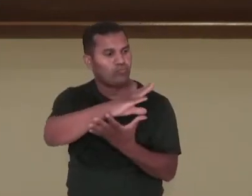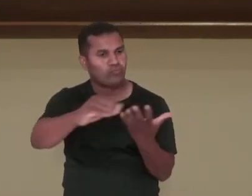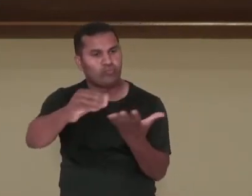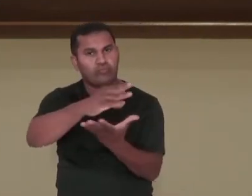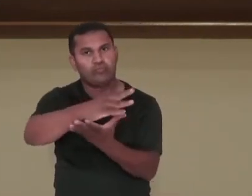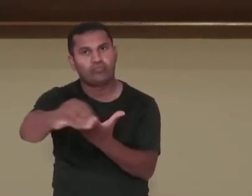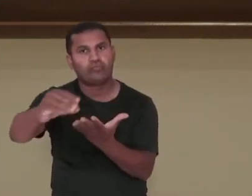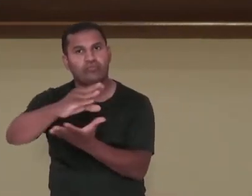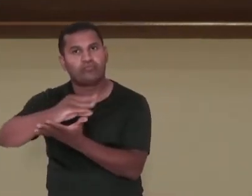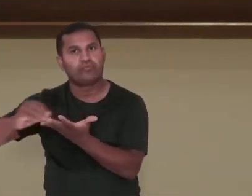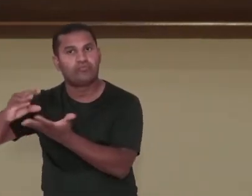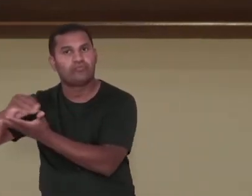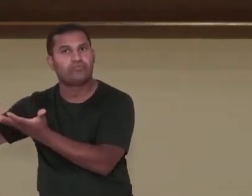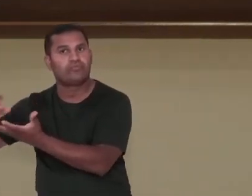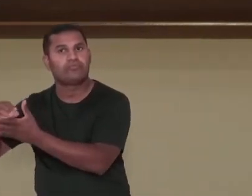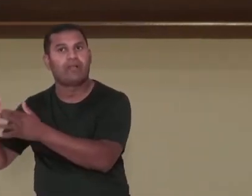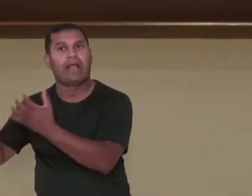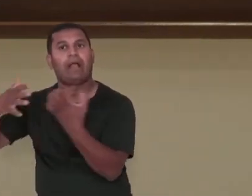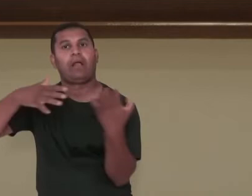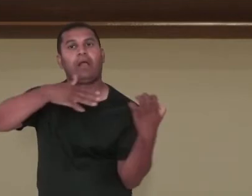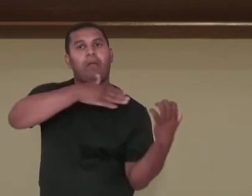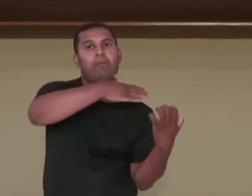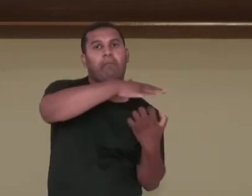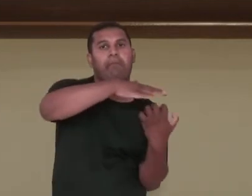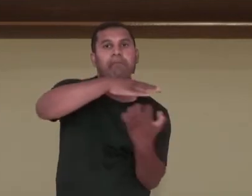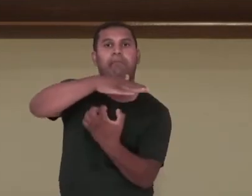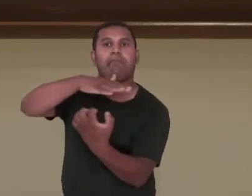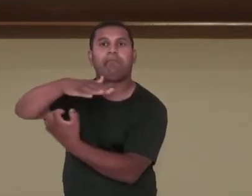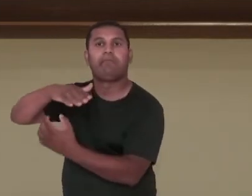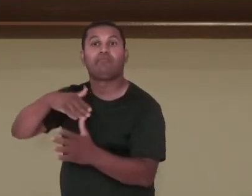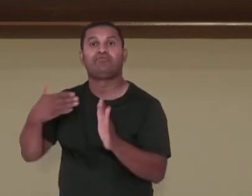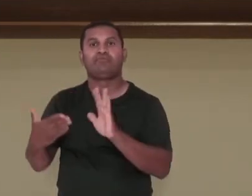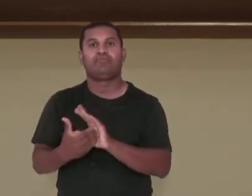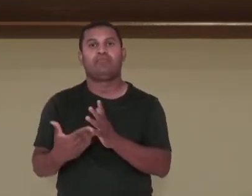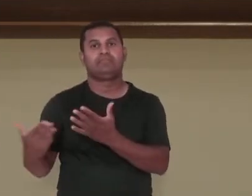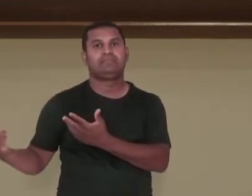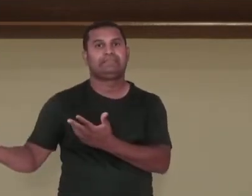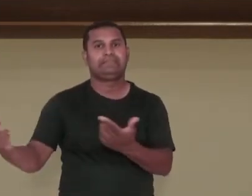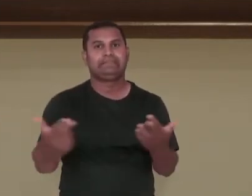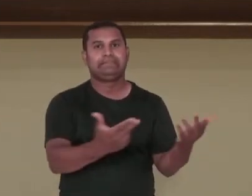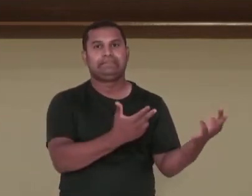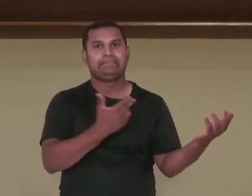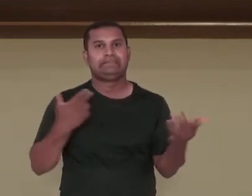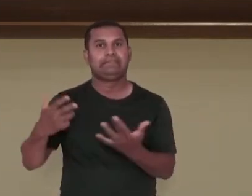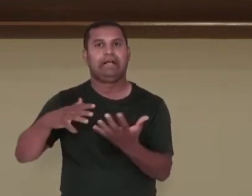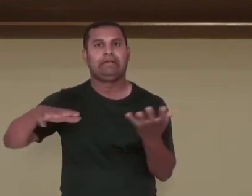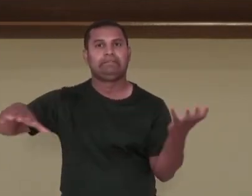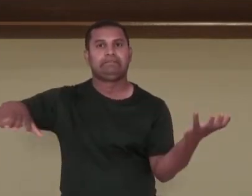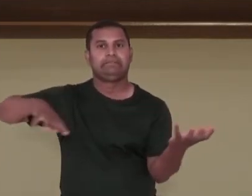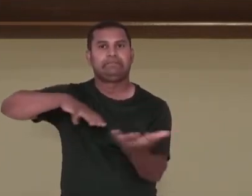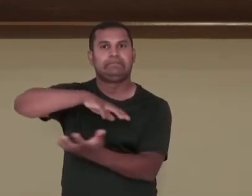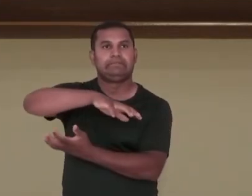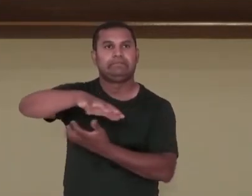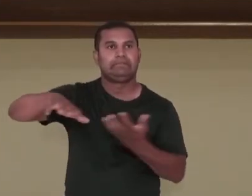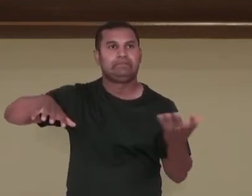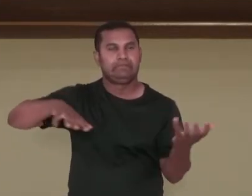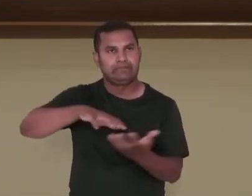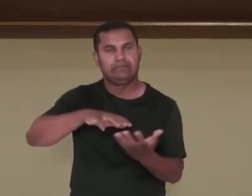numa fábrica como um momento de tentando se manifestar contra aquela situação.